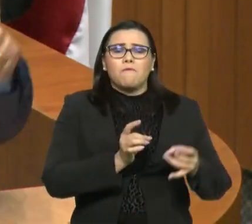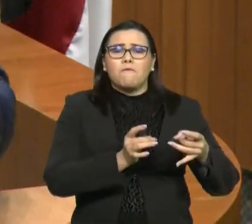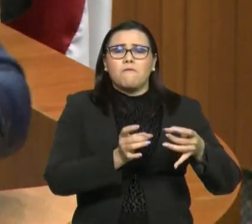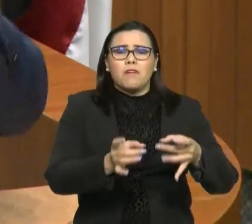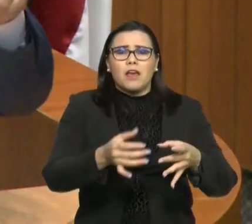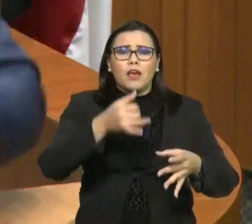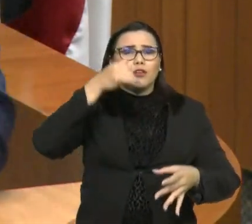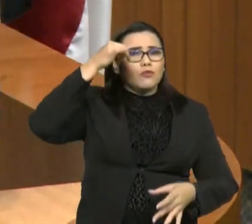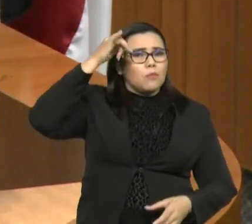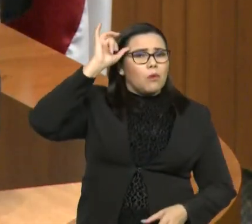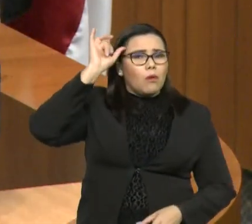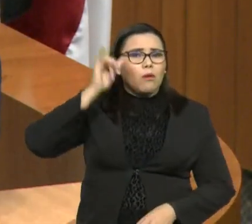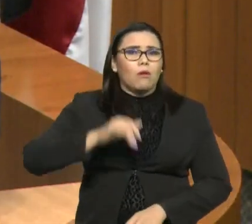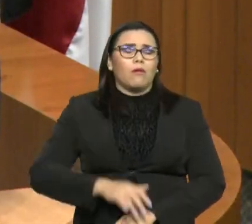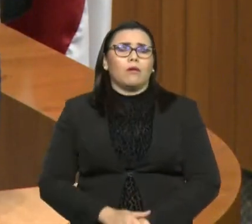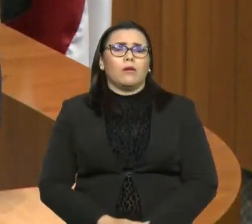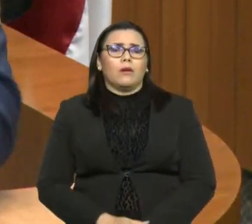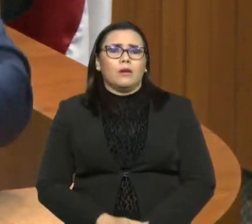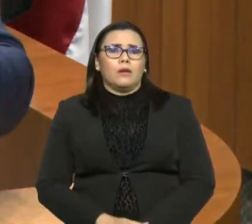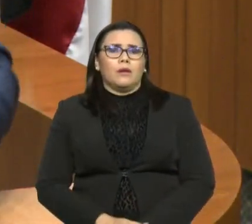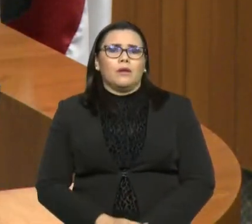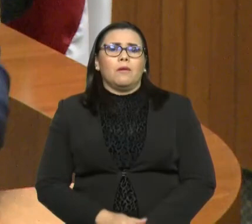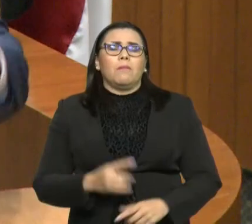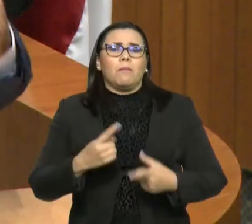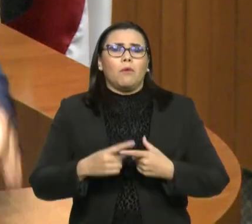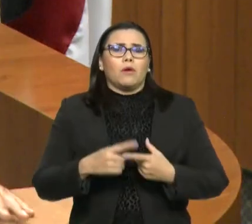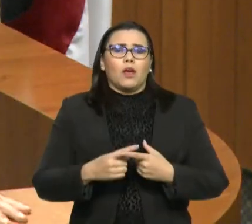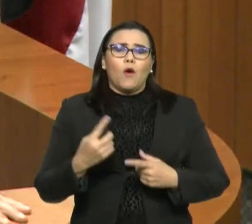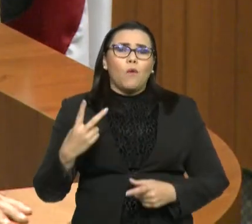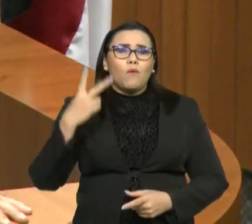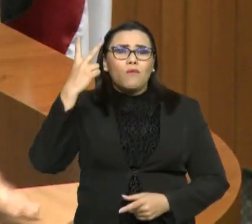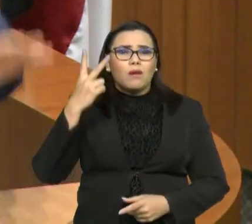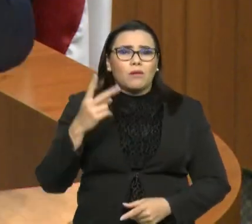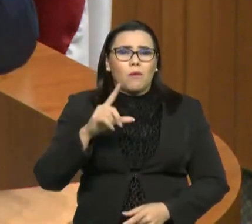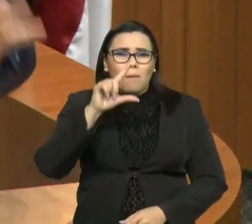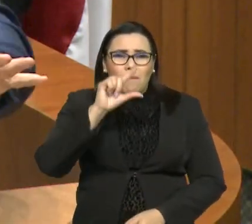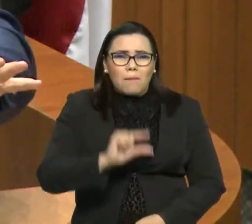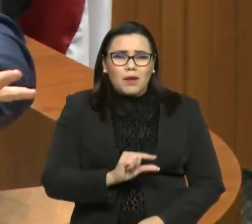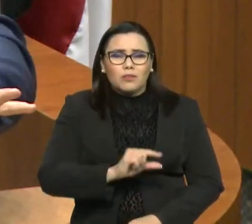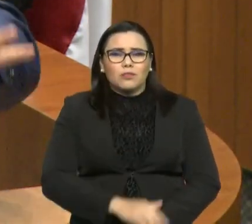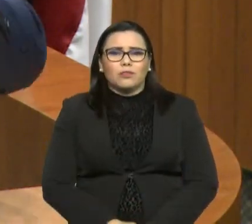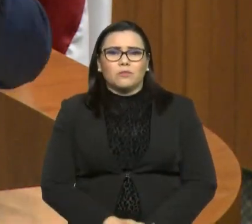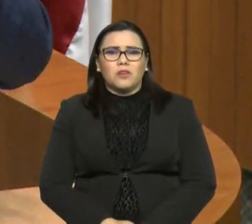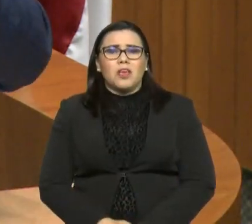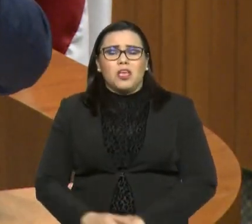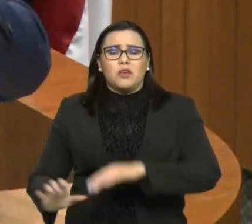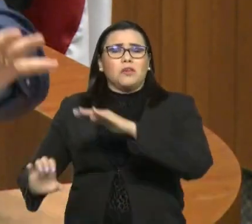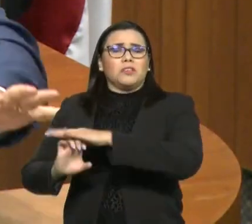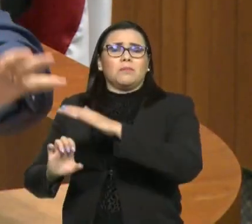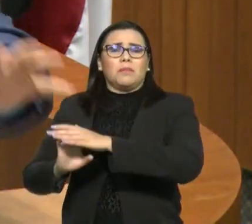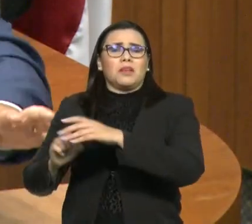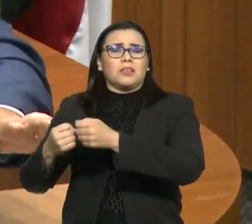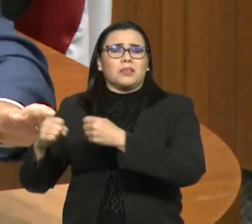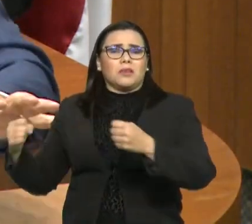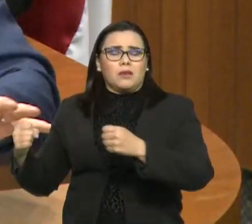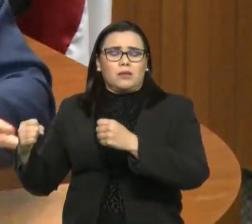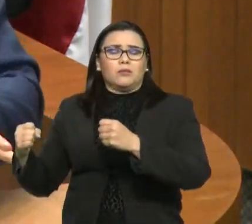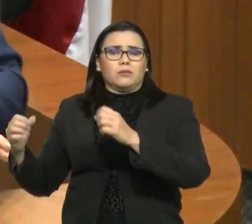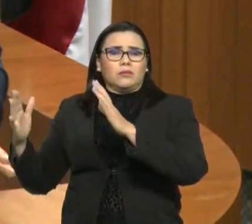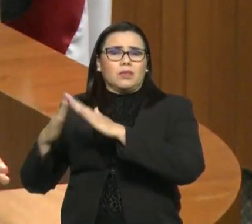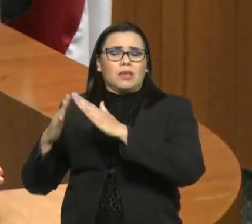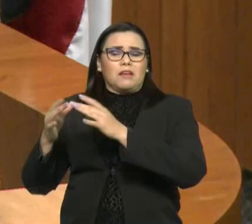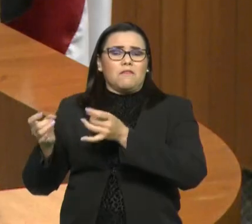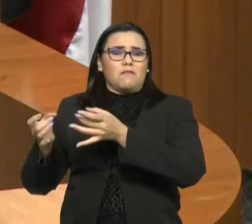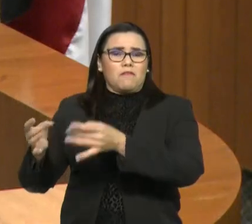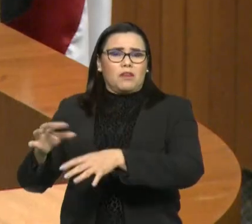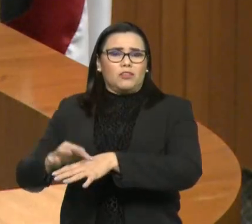frigoríficos escolhem de quem eles querem comprar. Então, é um assunto preocupante, afeta diretamente a economia,